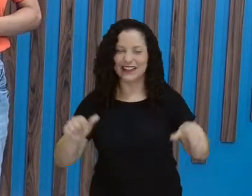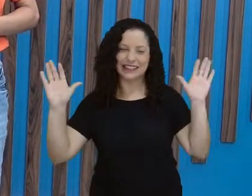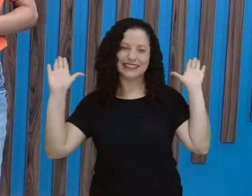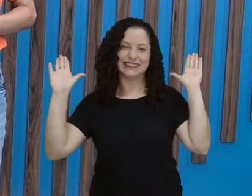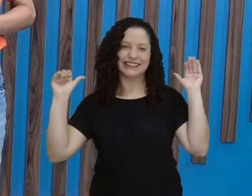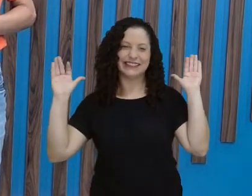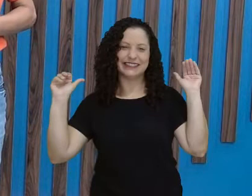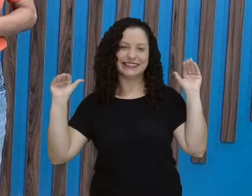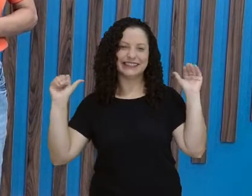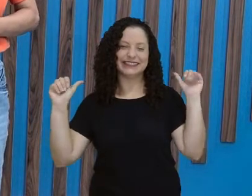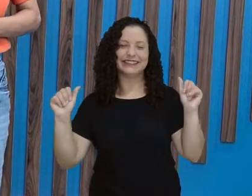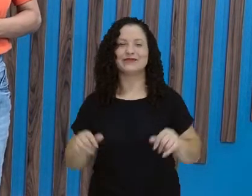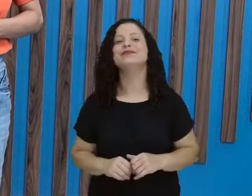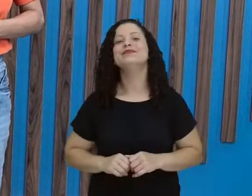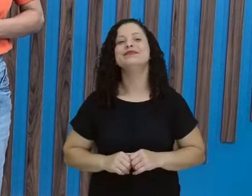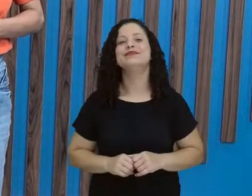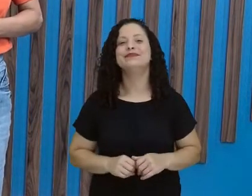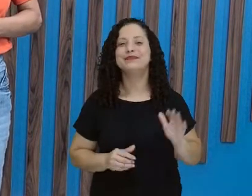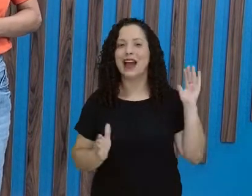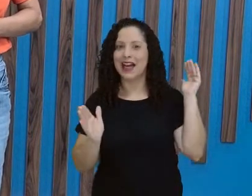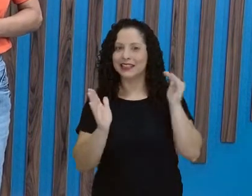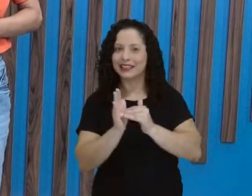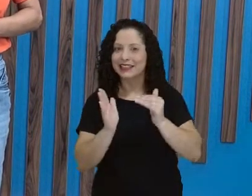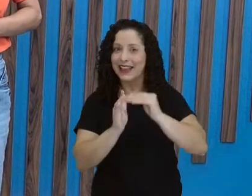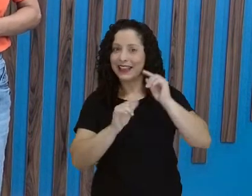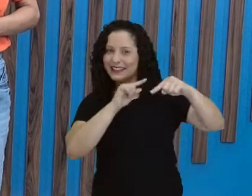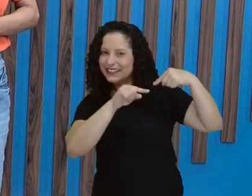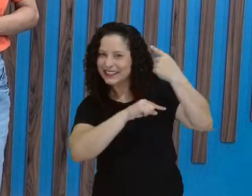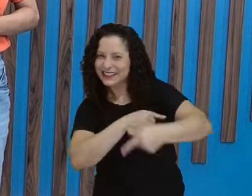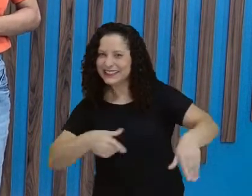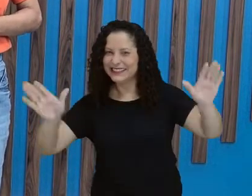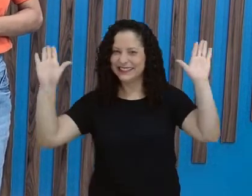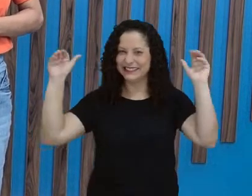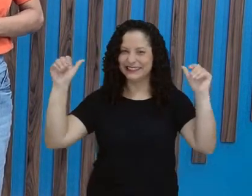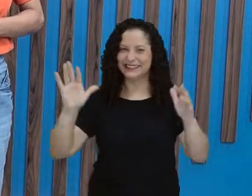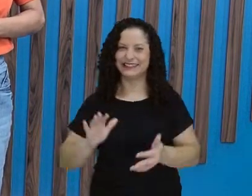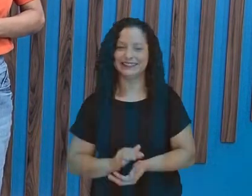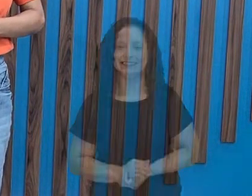Tchau, tchau, crianças. Até a nossa próxima aula.